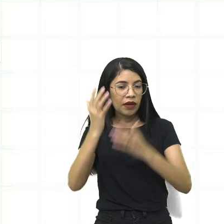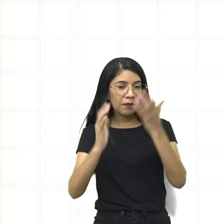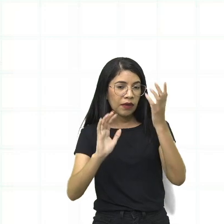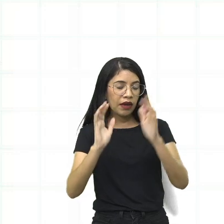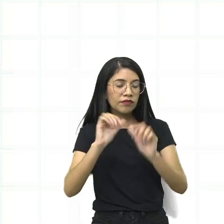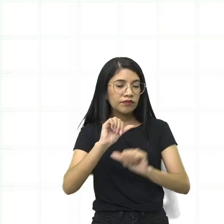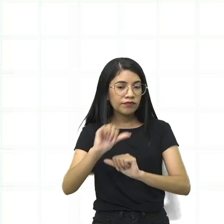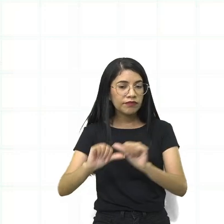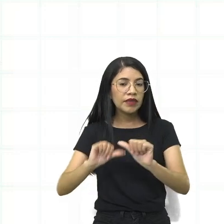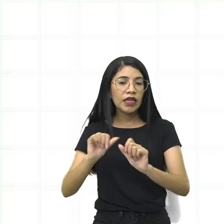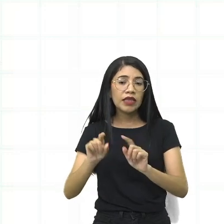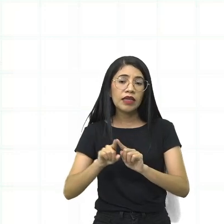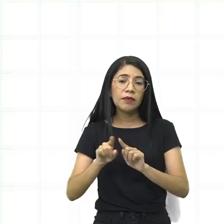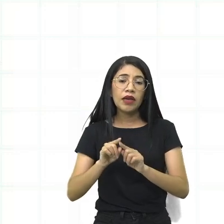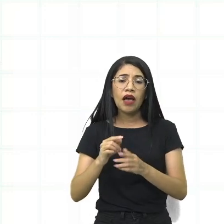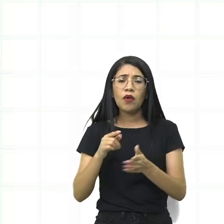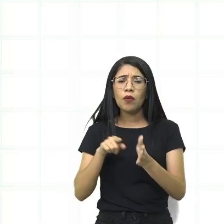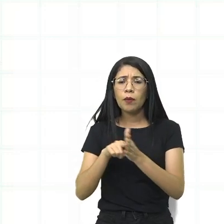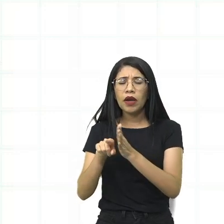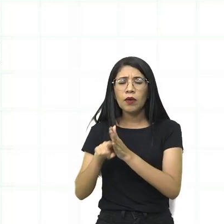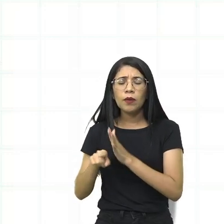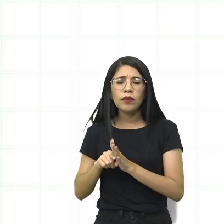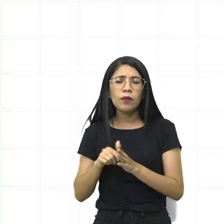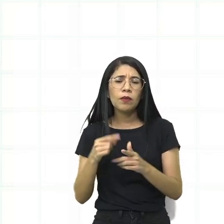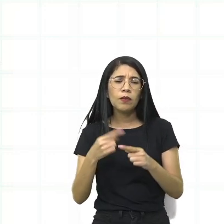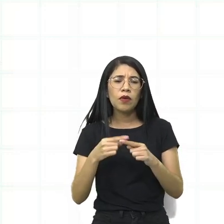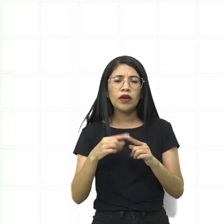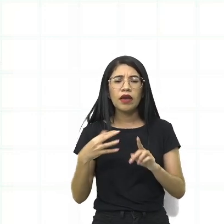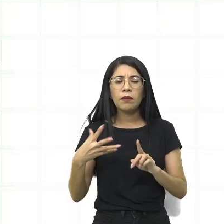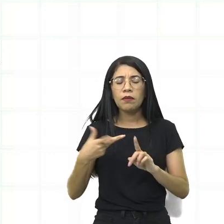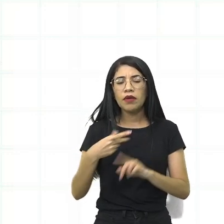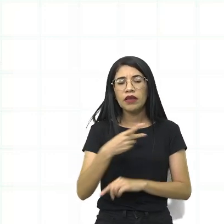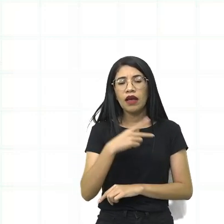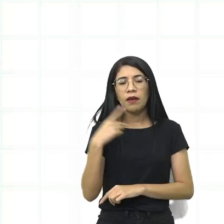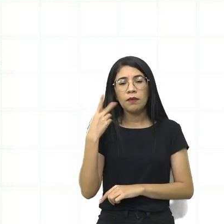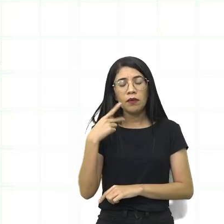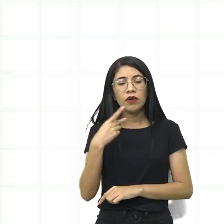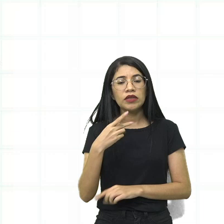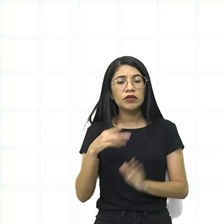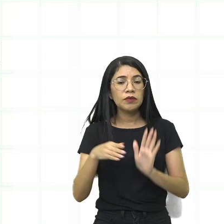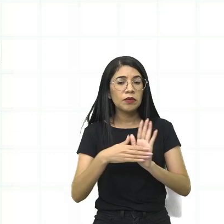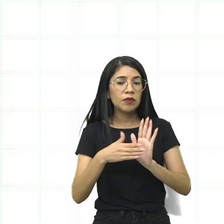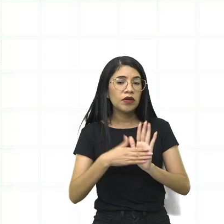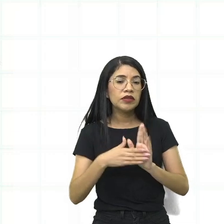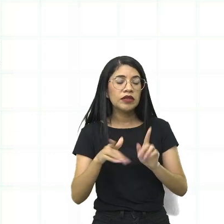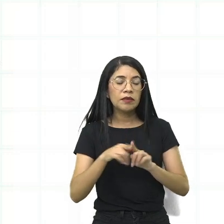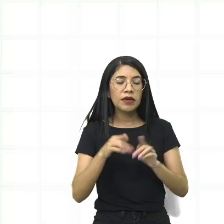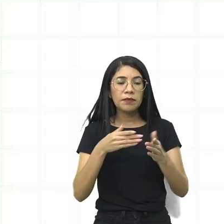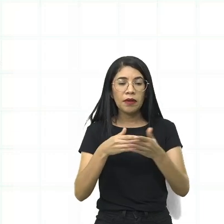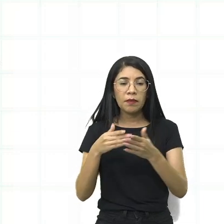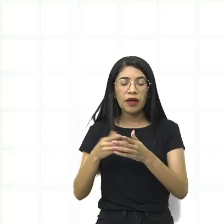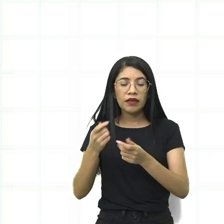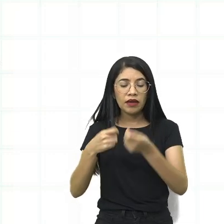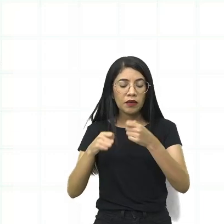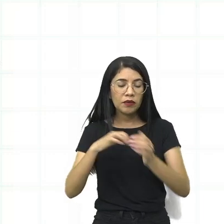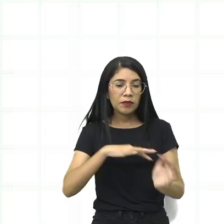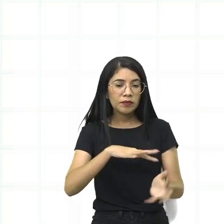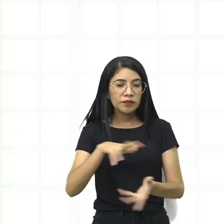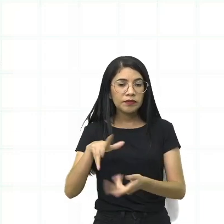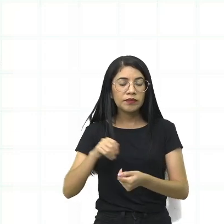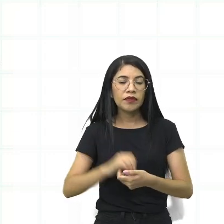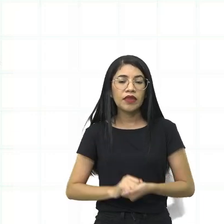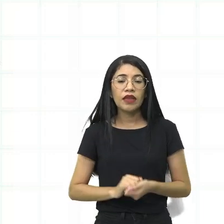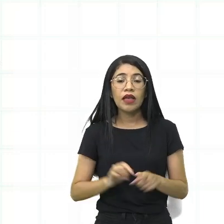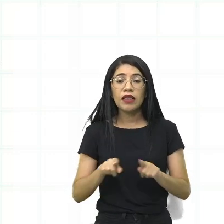questionam a eficácia das políticas propostas de seus potenciais impactos na economia global. Ainda assim, há consenso crescente